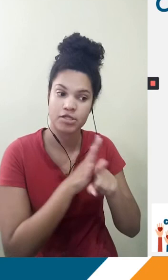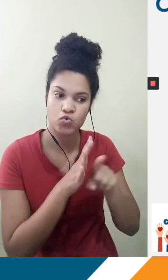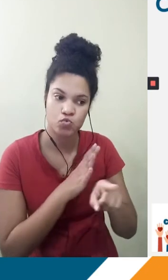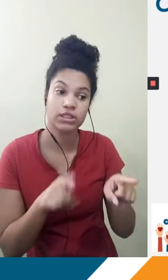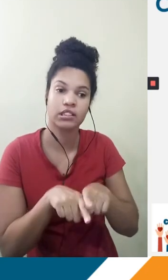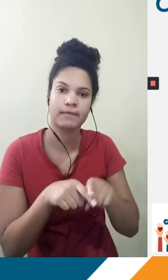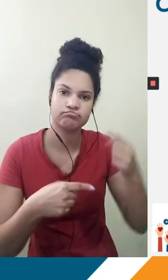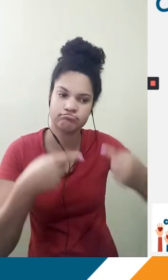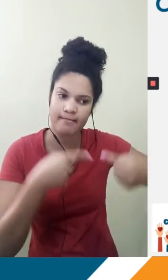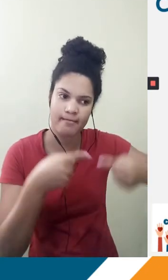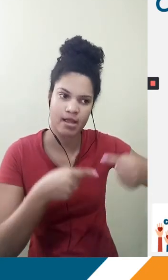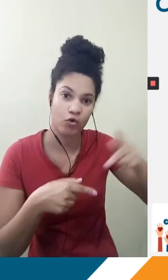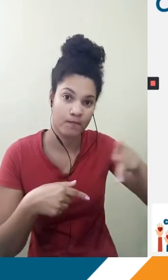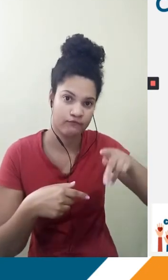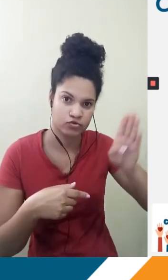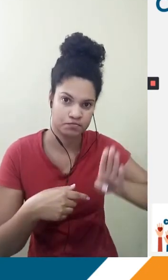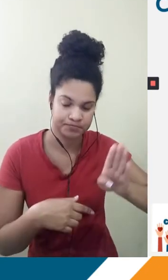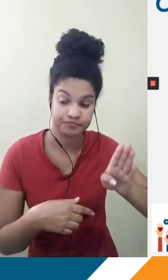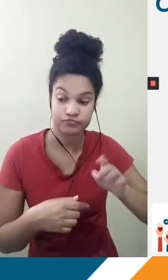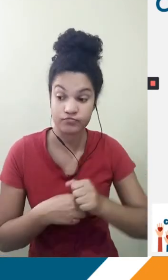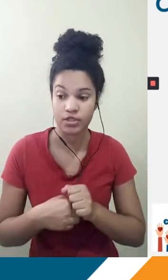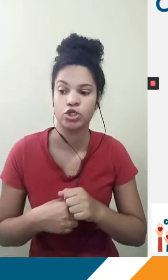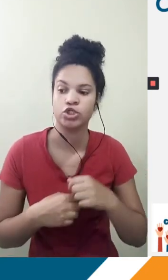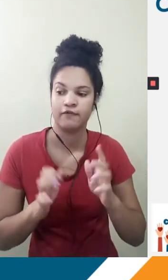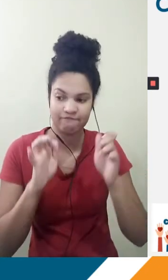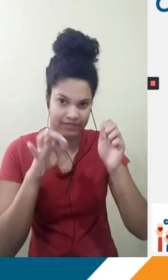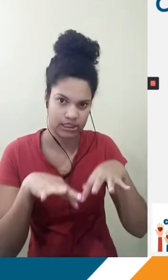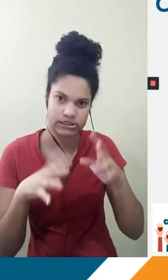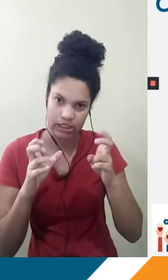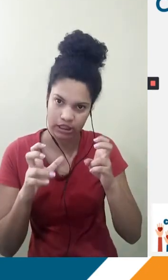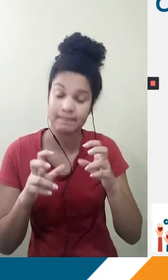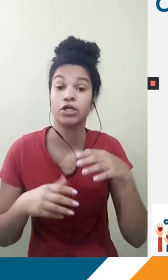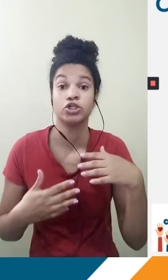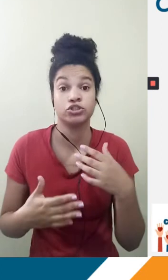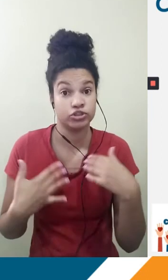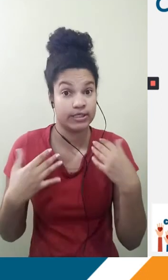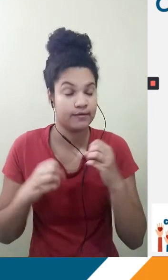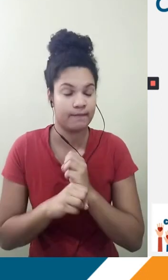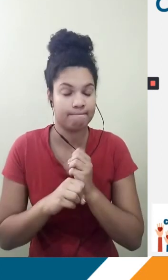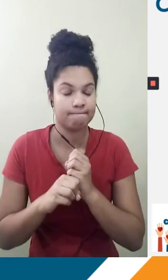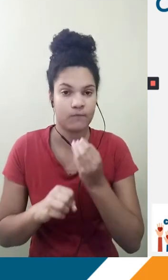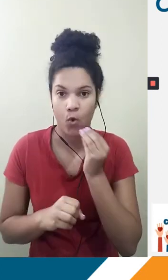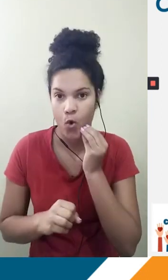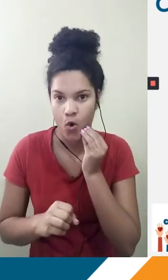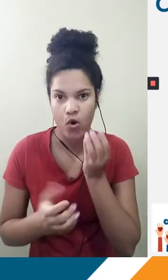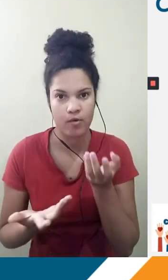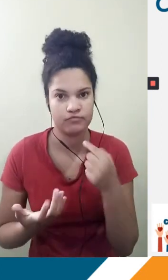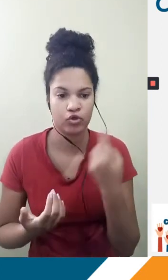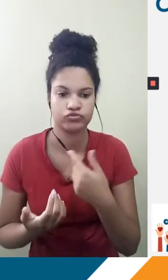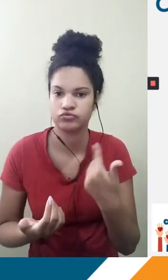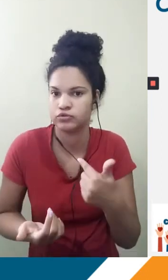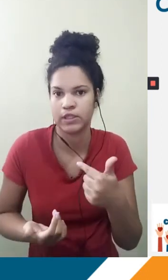tema. Claro, nós não temos, novamente, sempre bom relembrar, a intenção de esgotar o assunto com